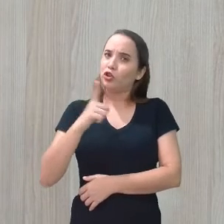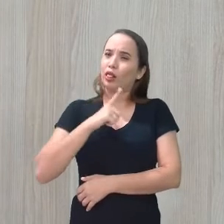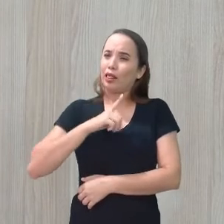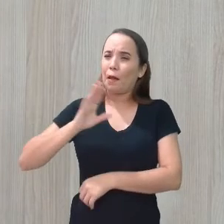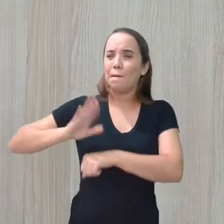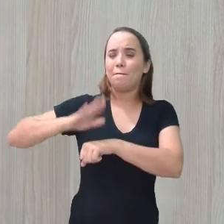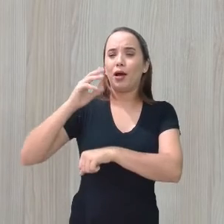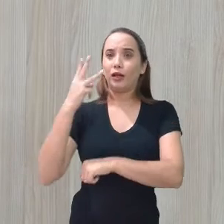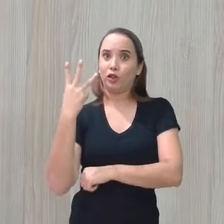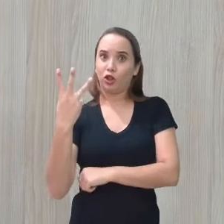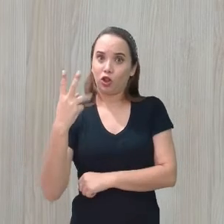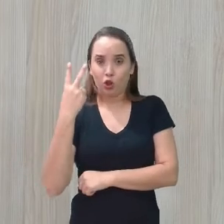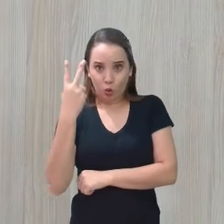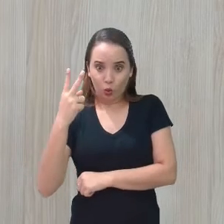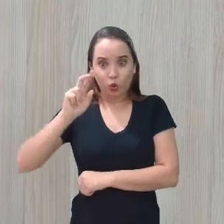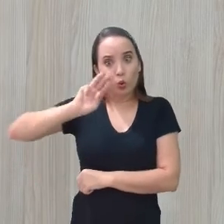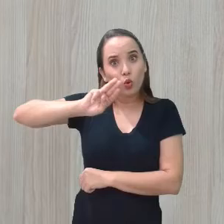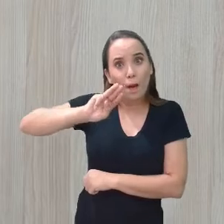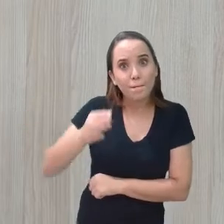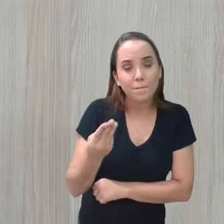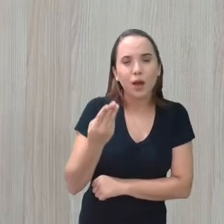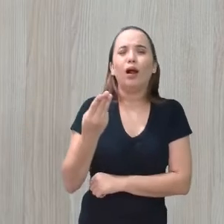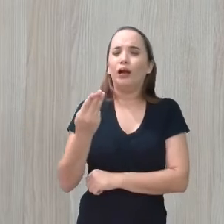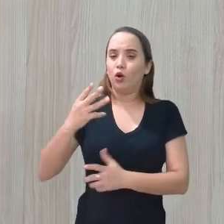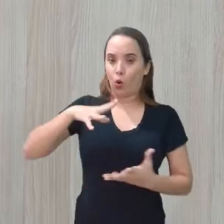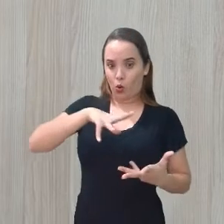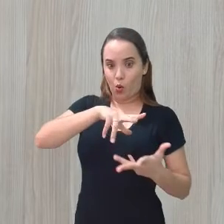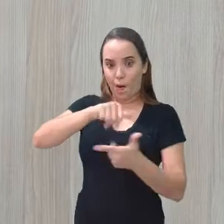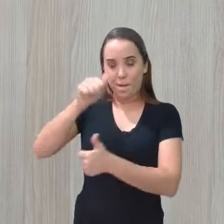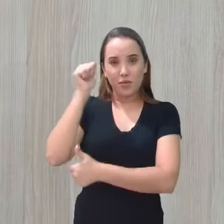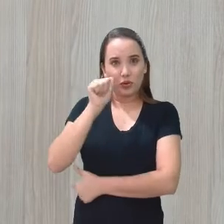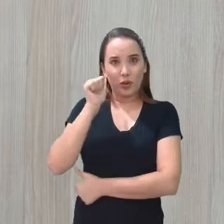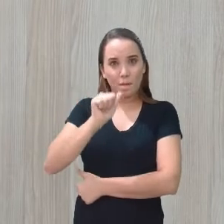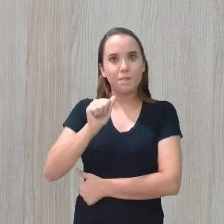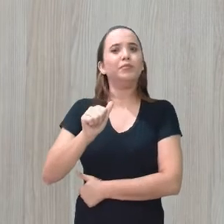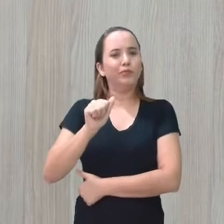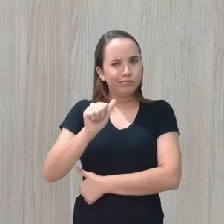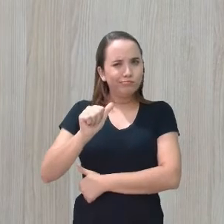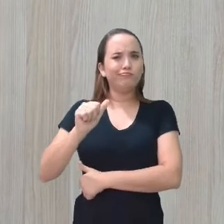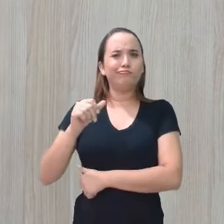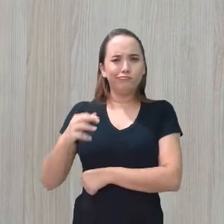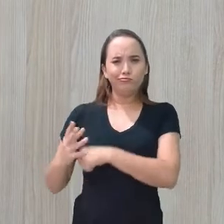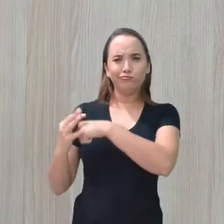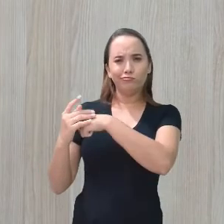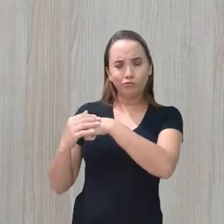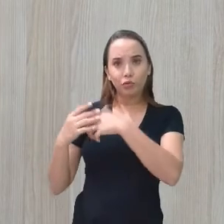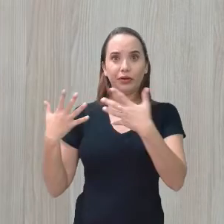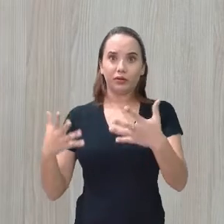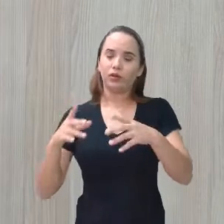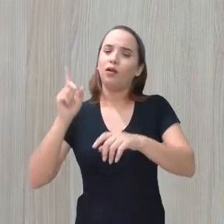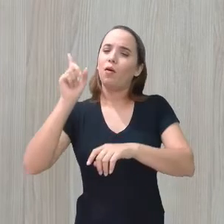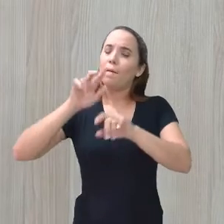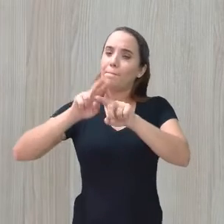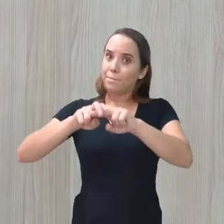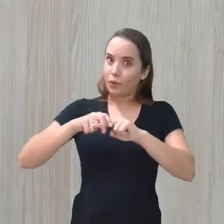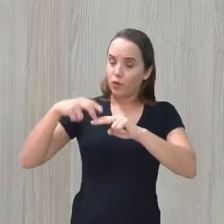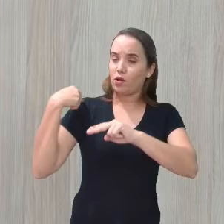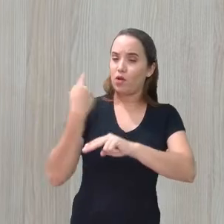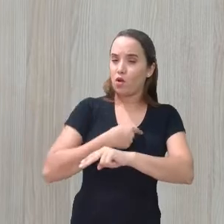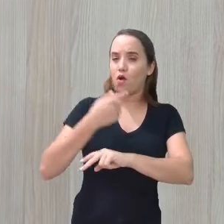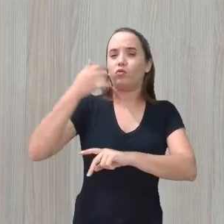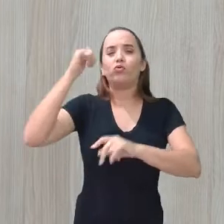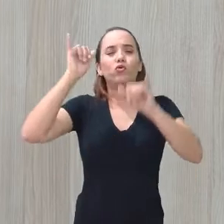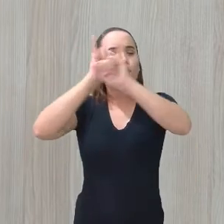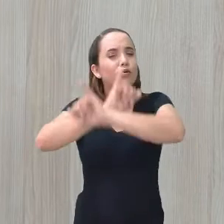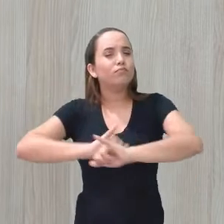no mundo, no Brasil, que já tem a endometriose. Então, são medidas de prevenção e também de